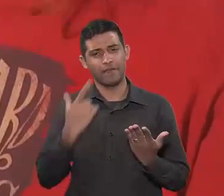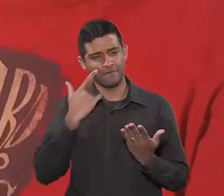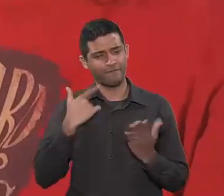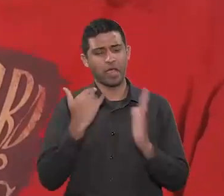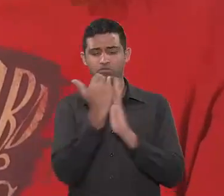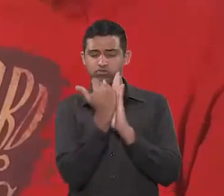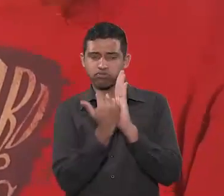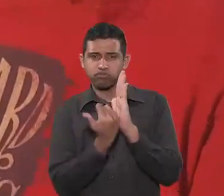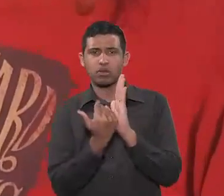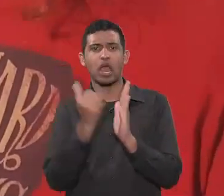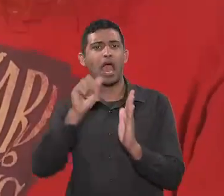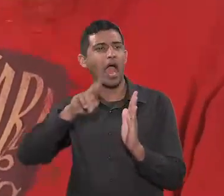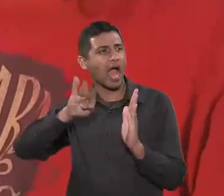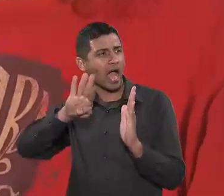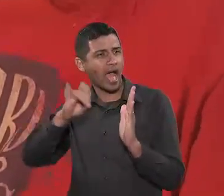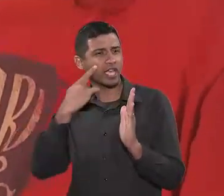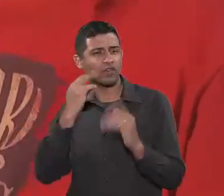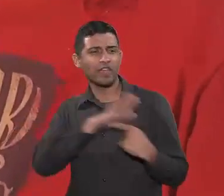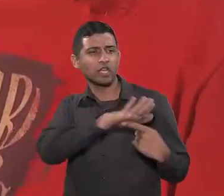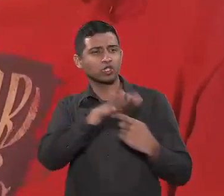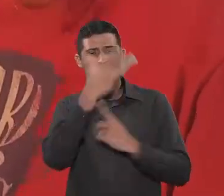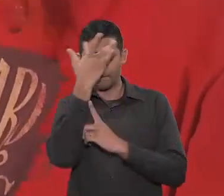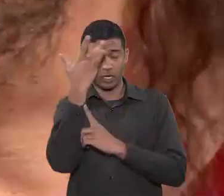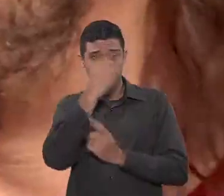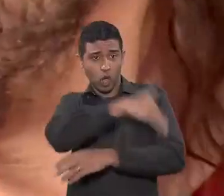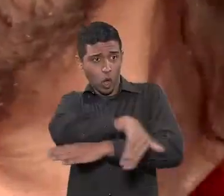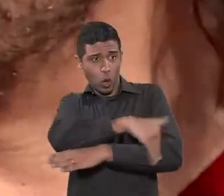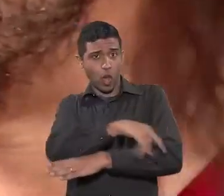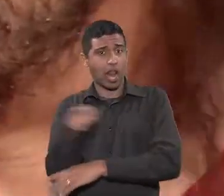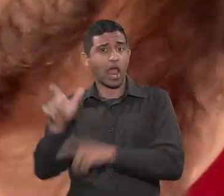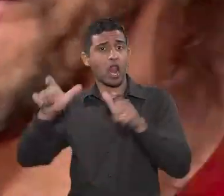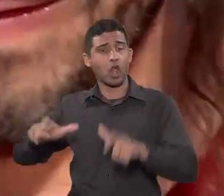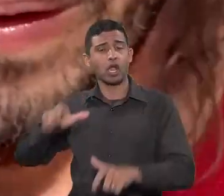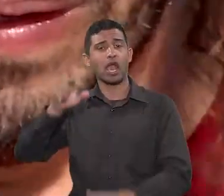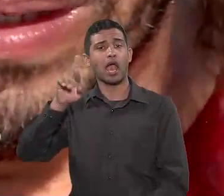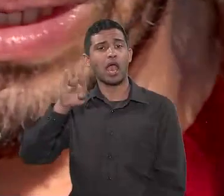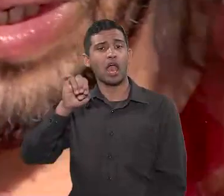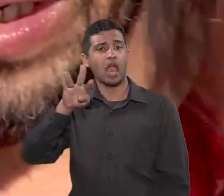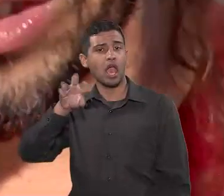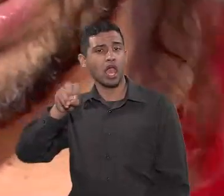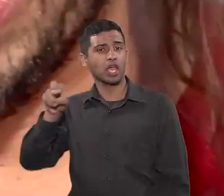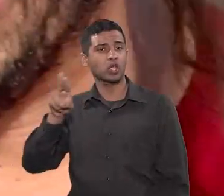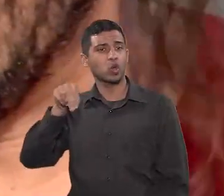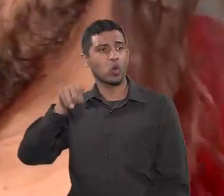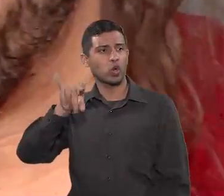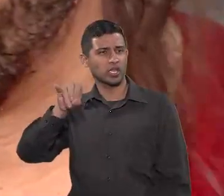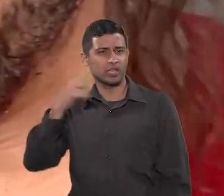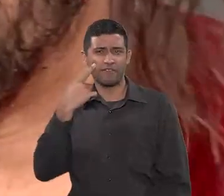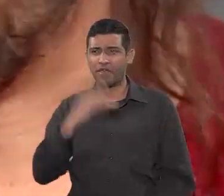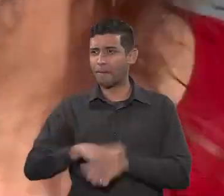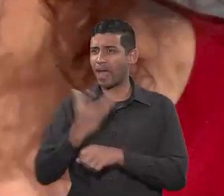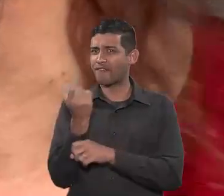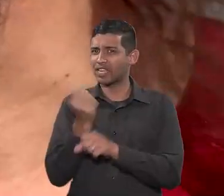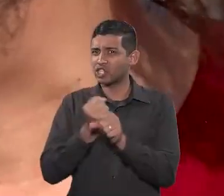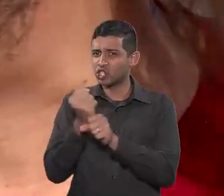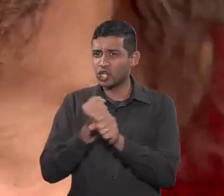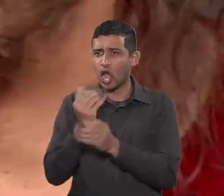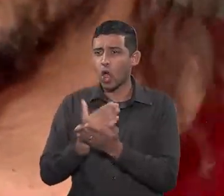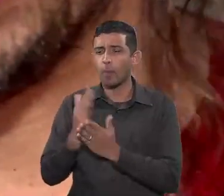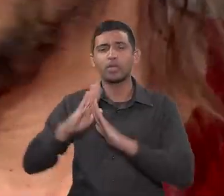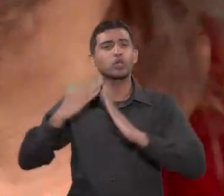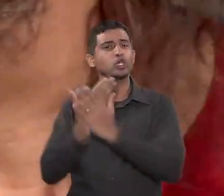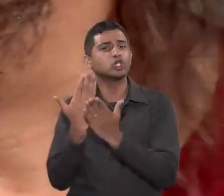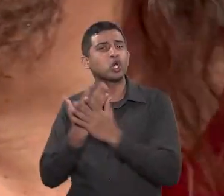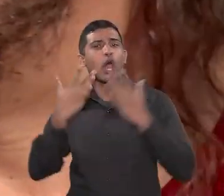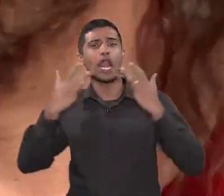de arte para a população em situação de rua no Reino Unido acontece há mais de 20 anos, né? E o interessante começou numa escola de teatro